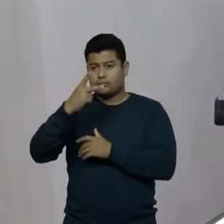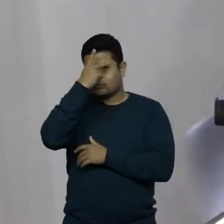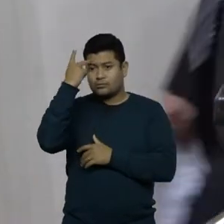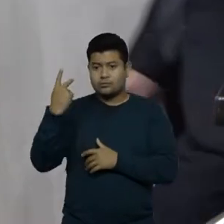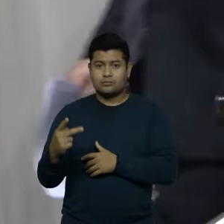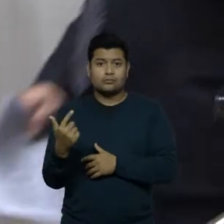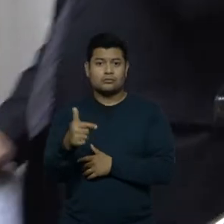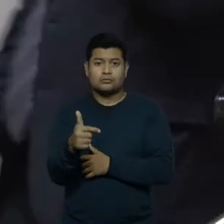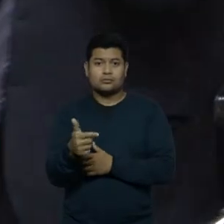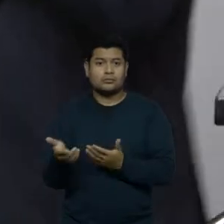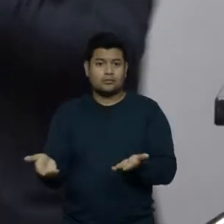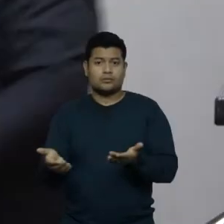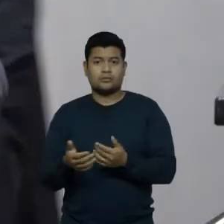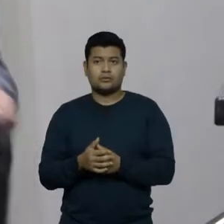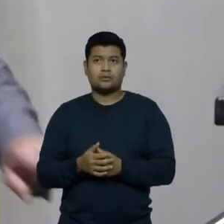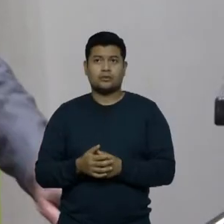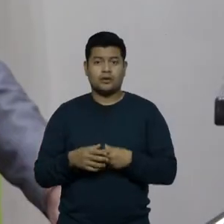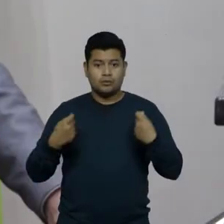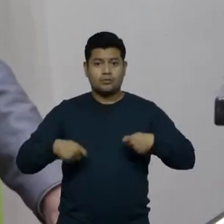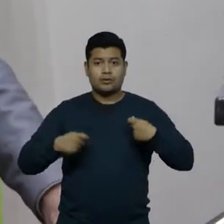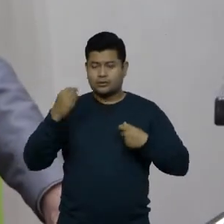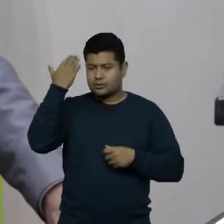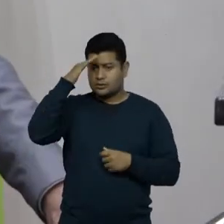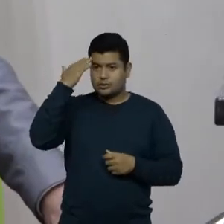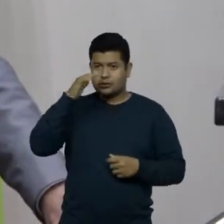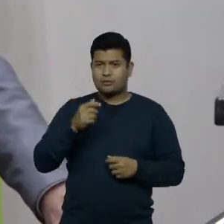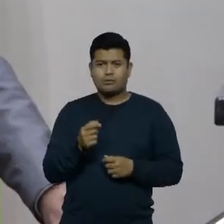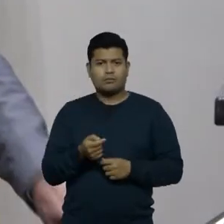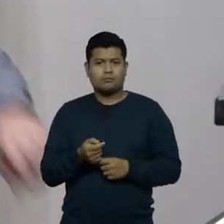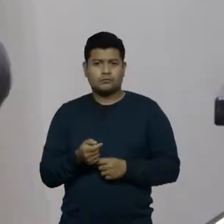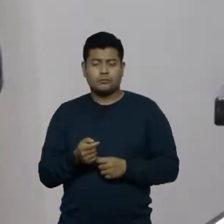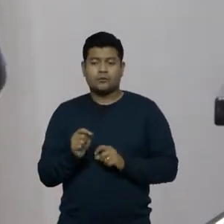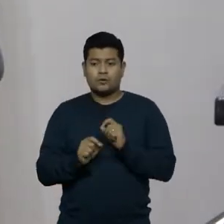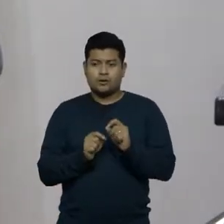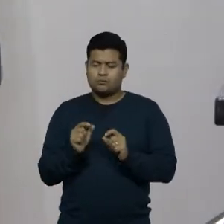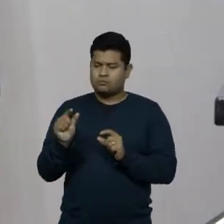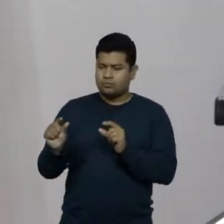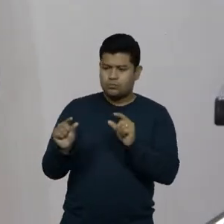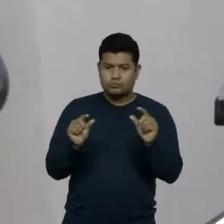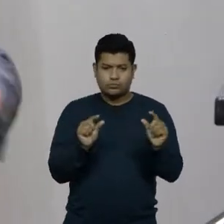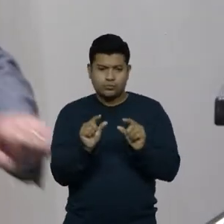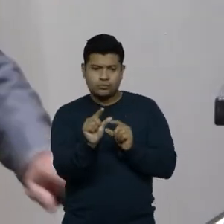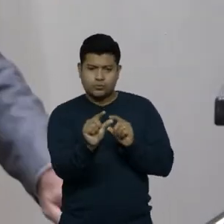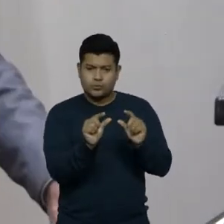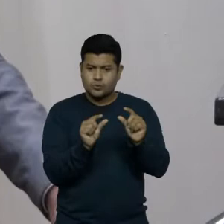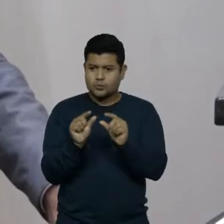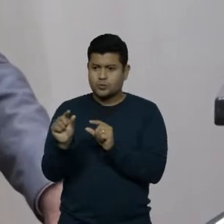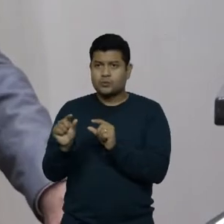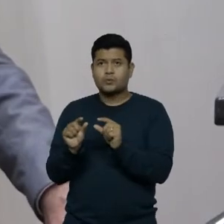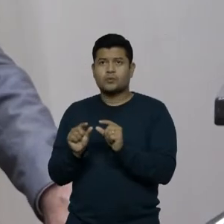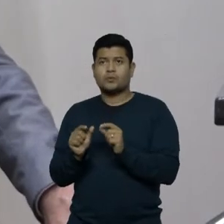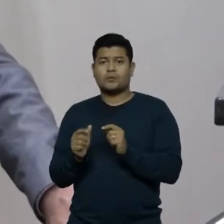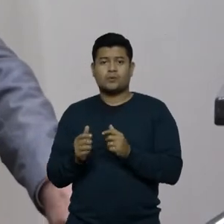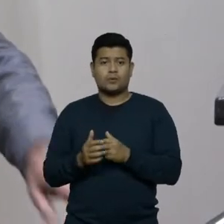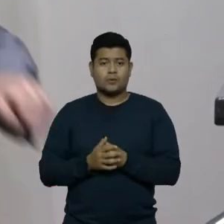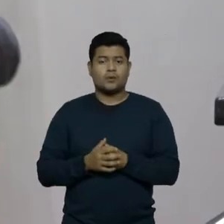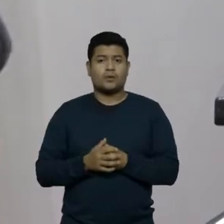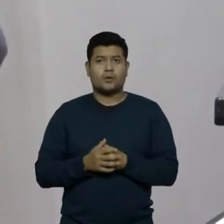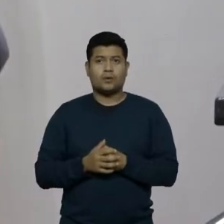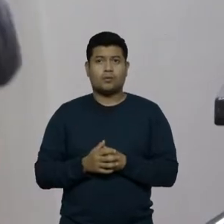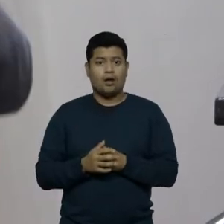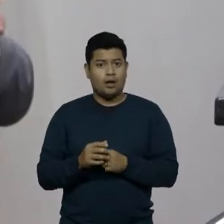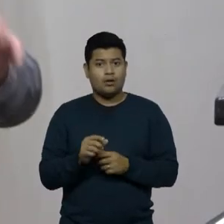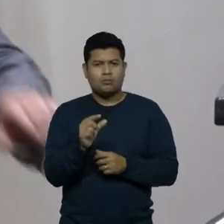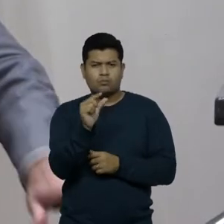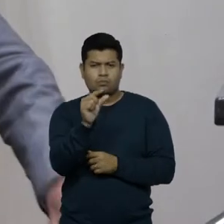é um pouco de tudo você não vê tudo sobre tudo mais um pouco